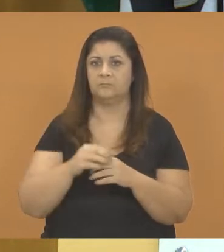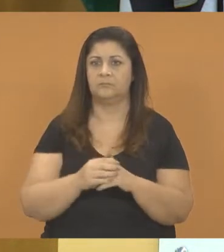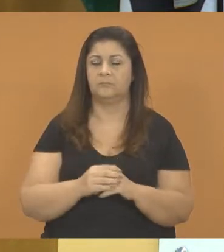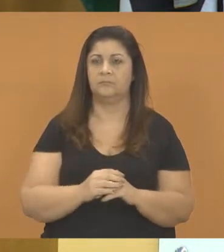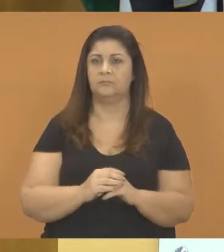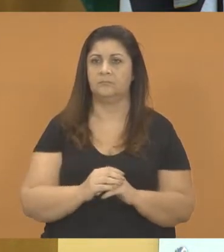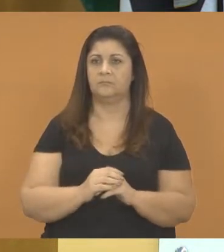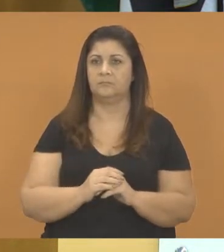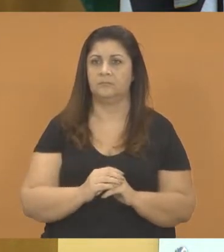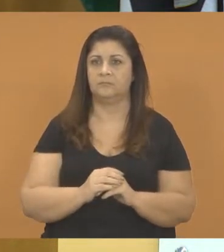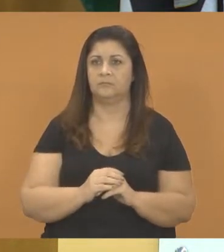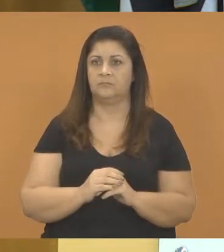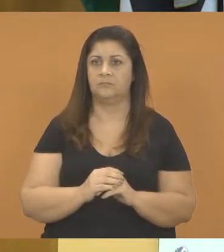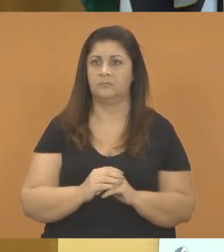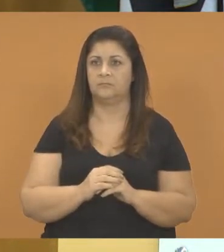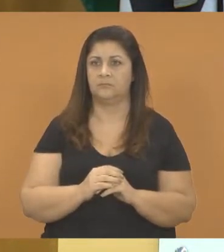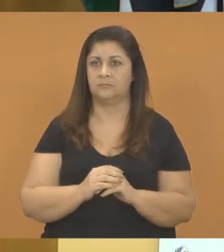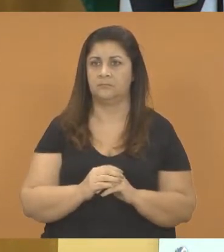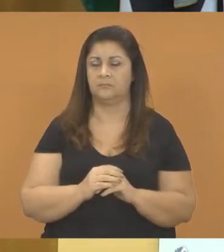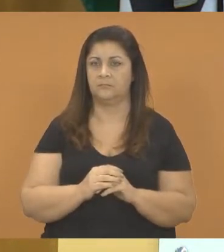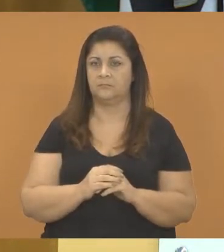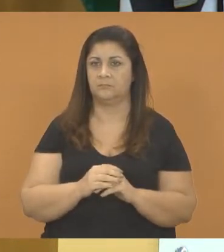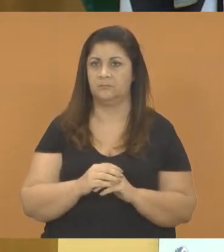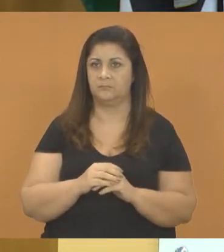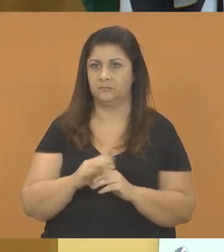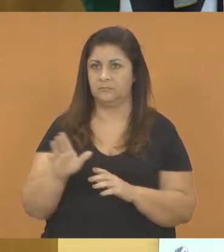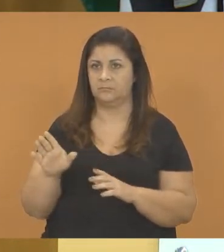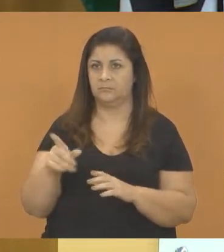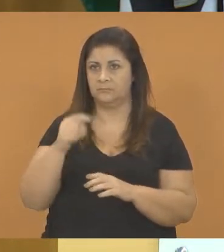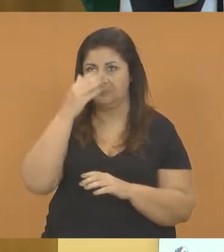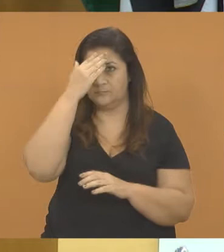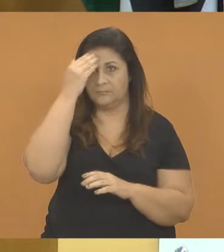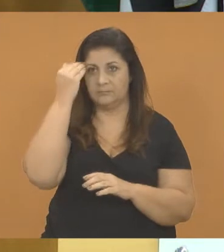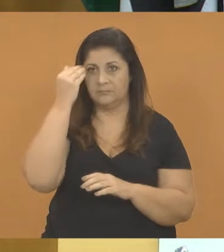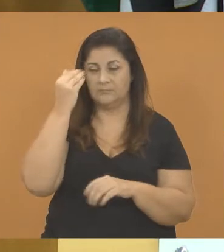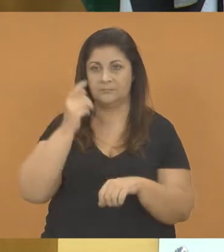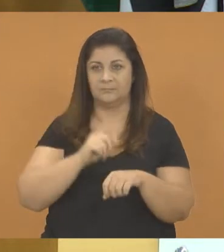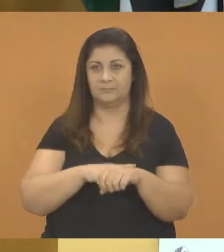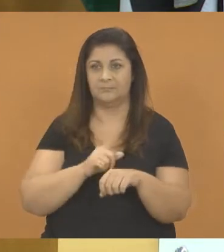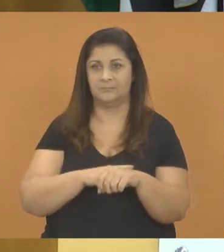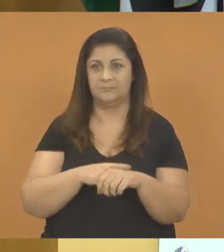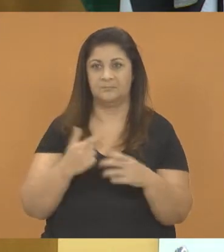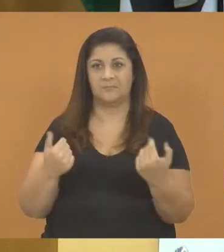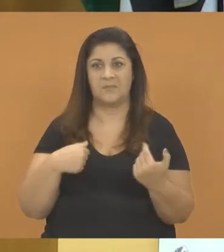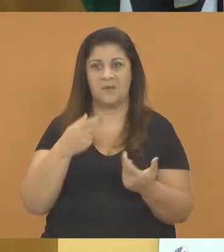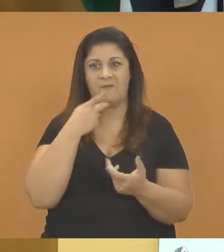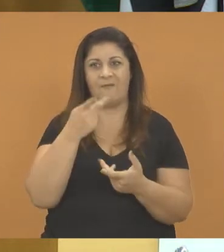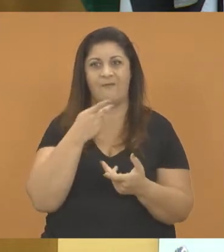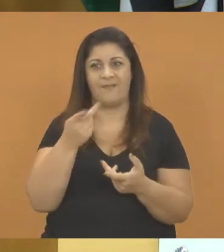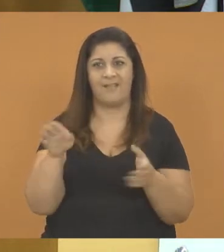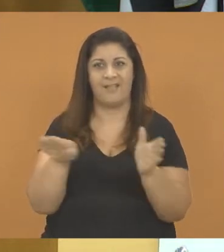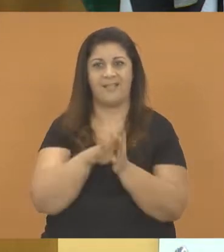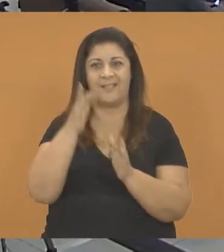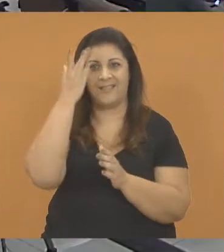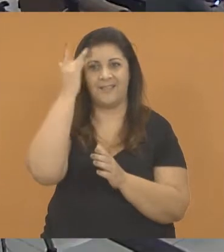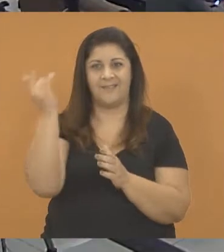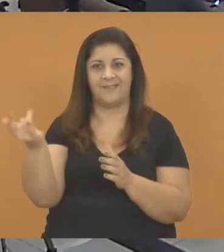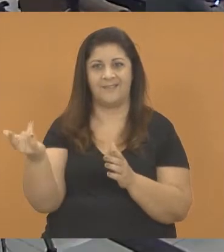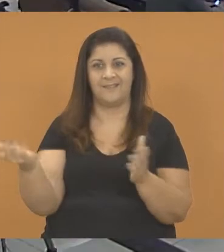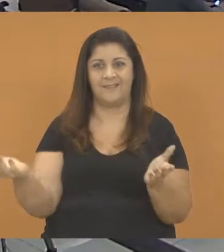bom vou andando pouco óbvio você esqueceu de marcar um tempo para você deixar vou ficar até amanhã que